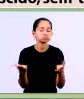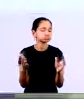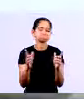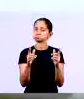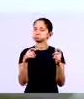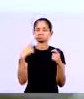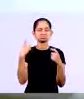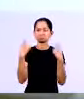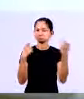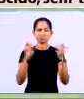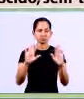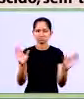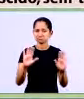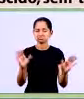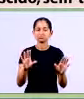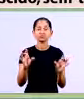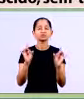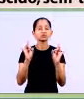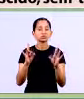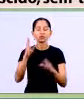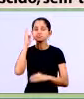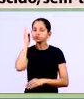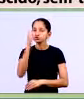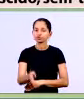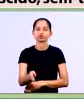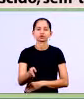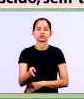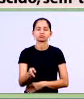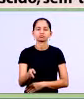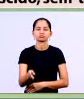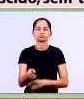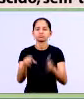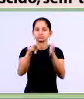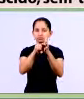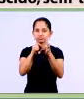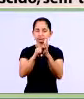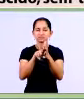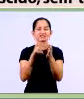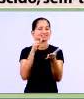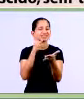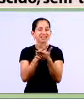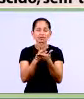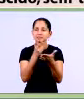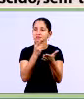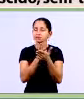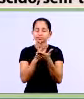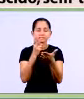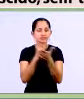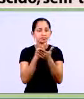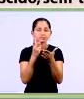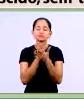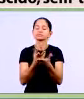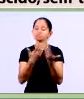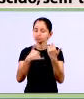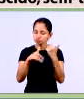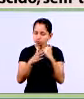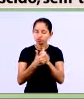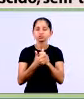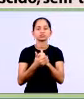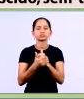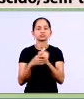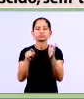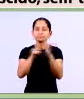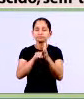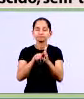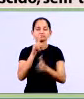perdeu o hífen. Pré, pós, pró. Além, a quem, recém e sem. Também não